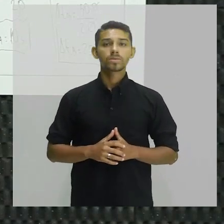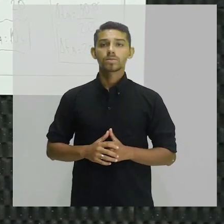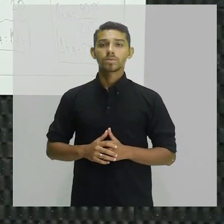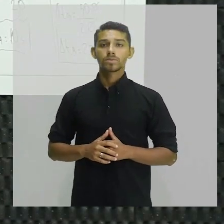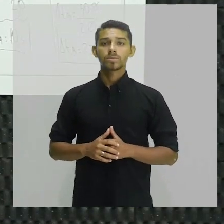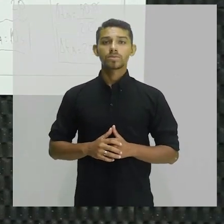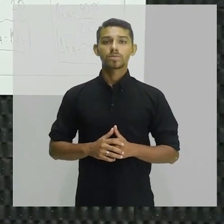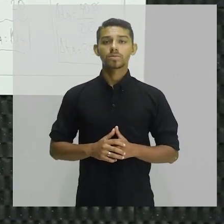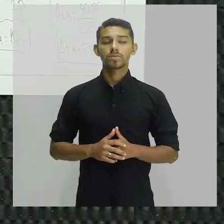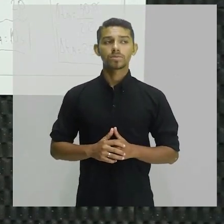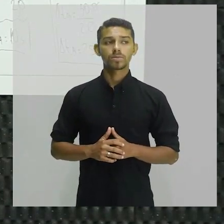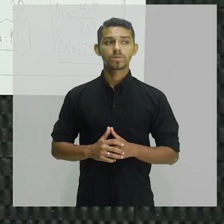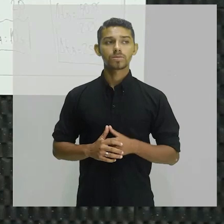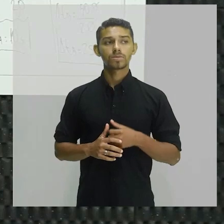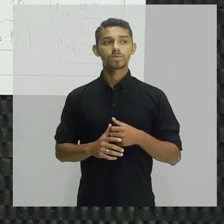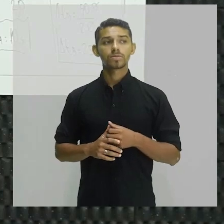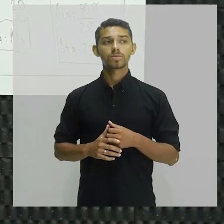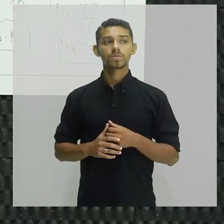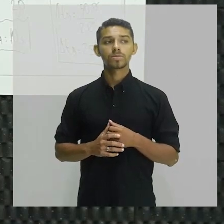13 dá 11, né?